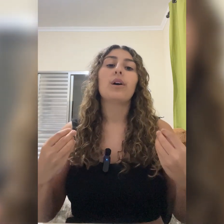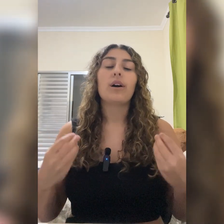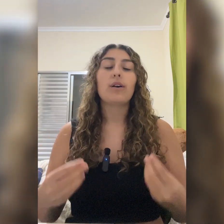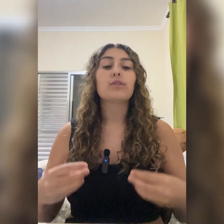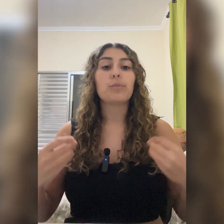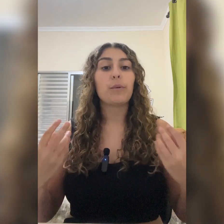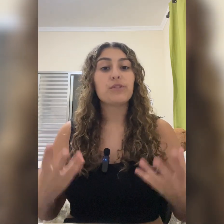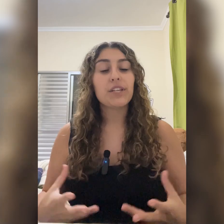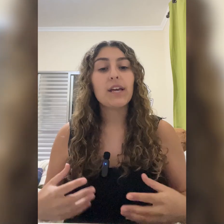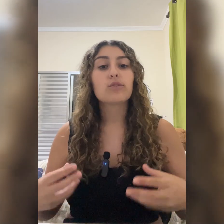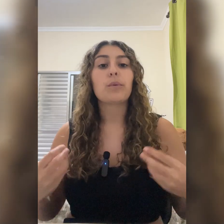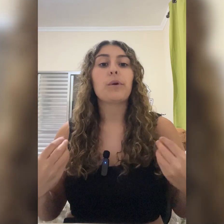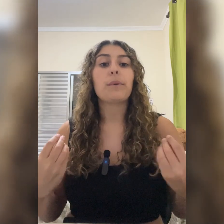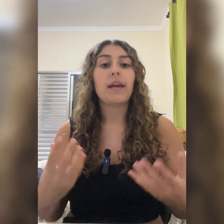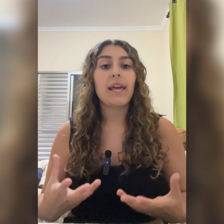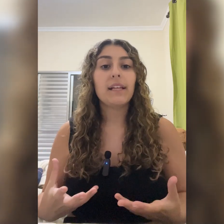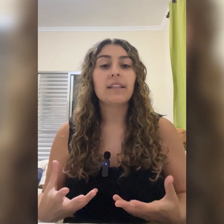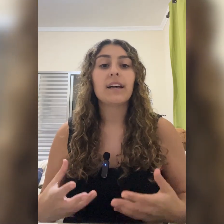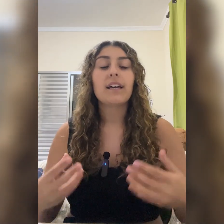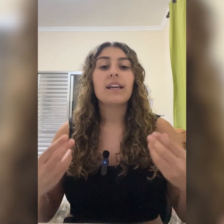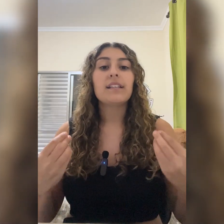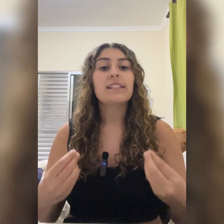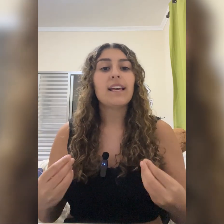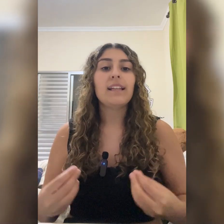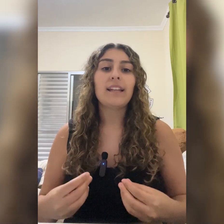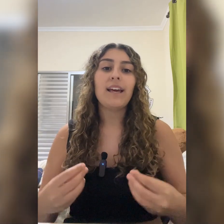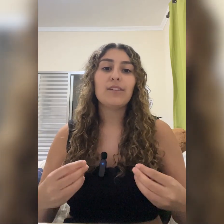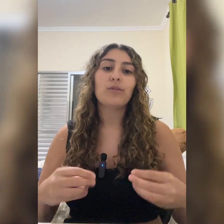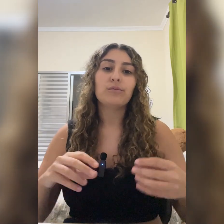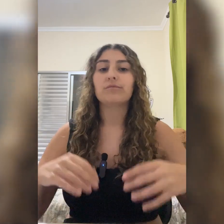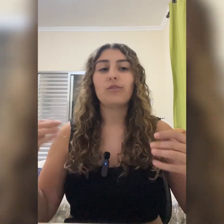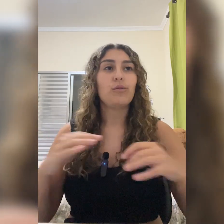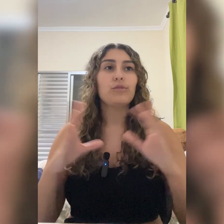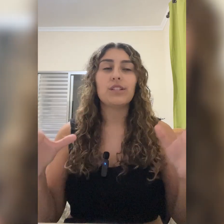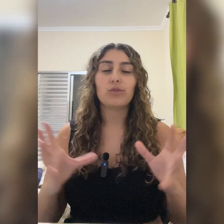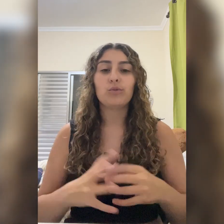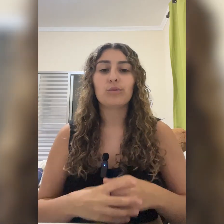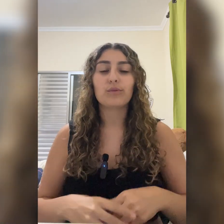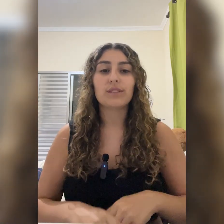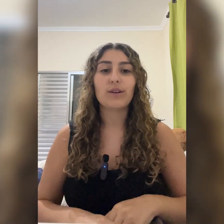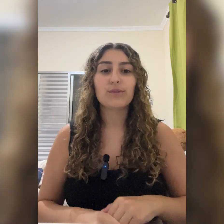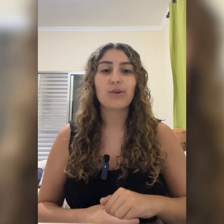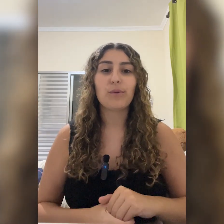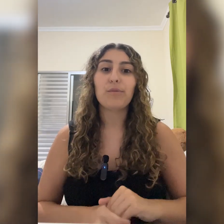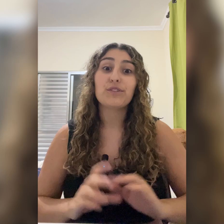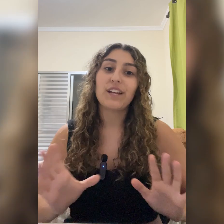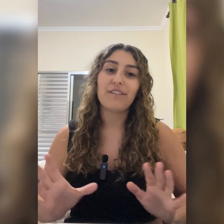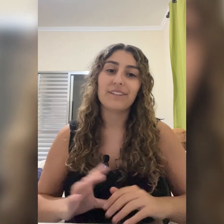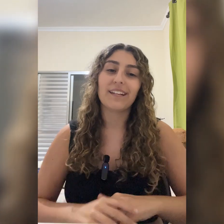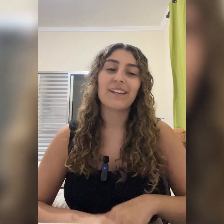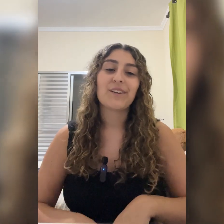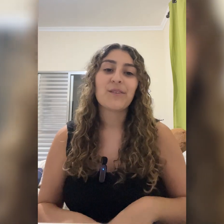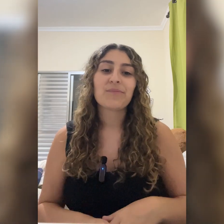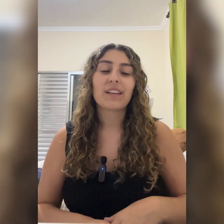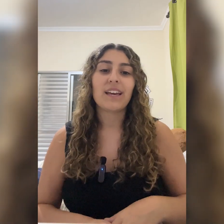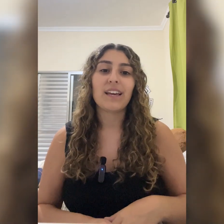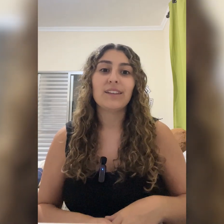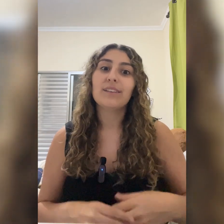próprio dinheiro, sua própria renda e ser, né, como diz todo mundo, ser o seu próprio chefe,